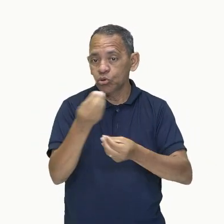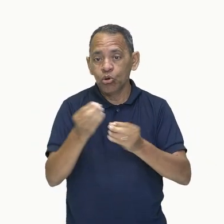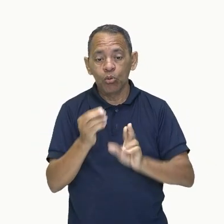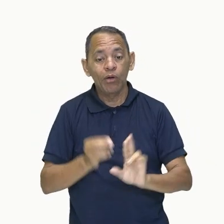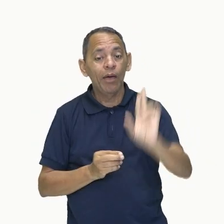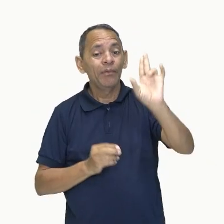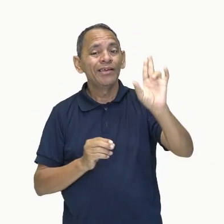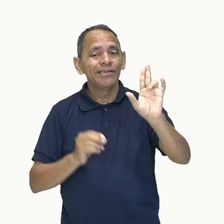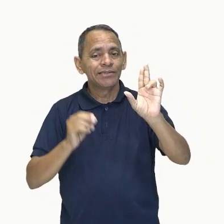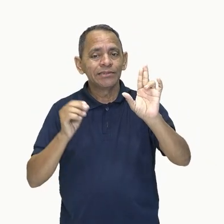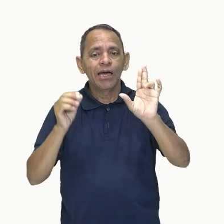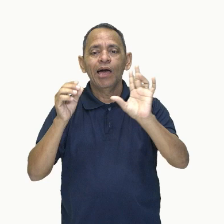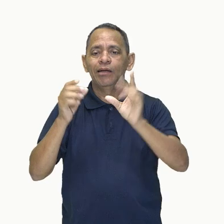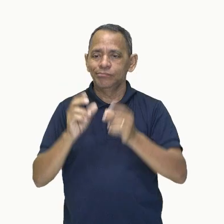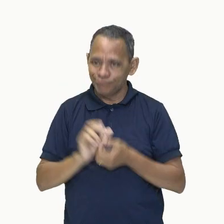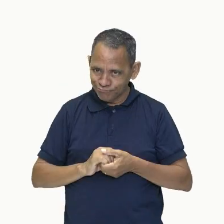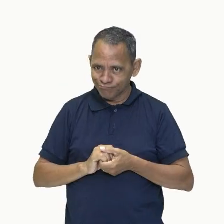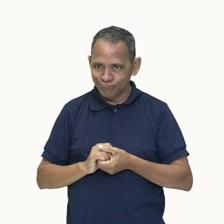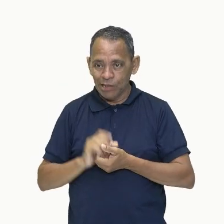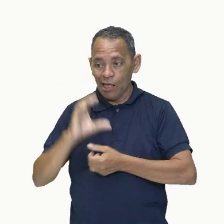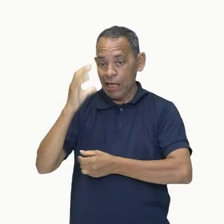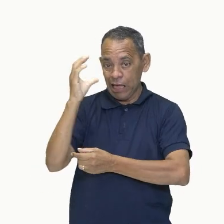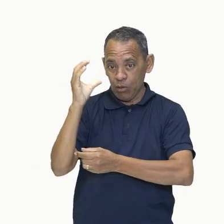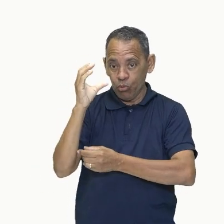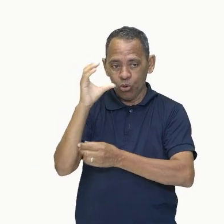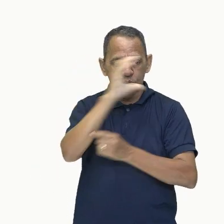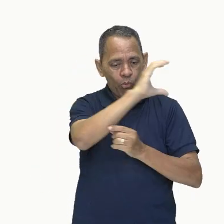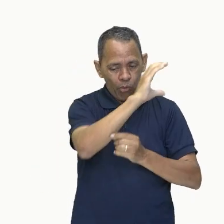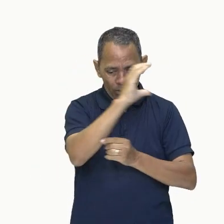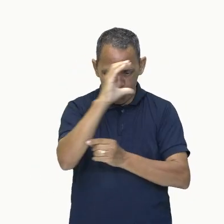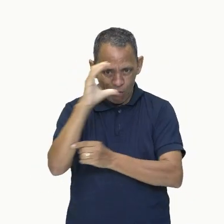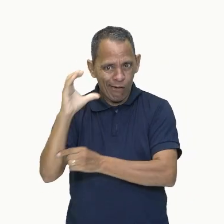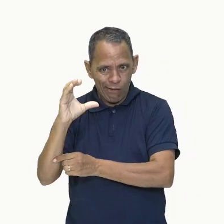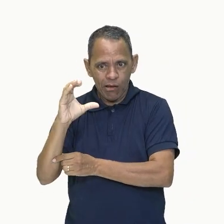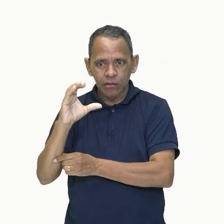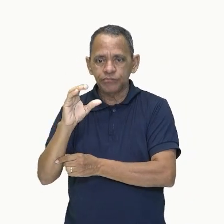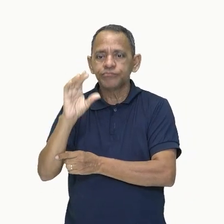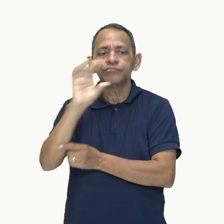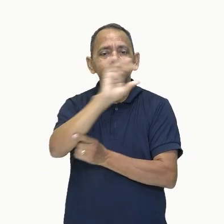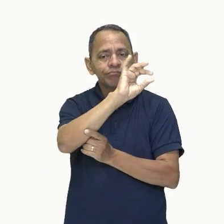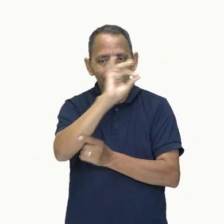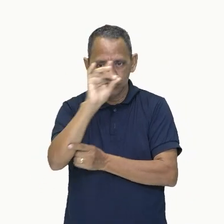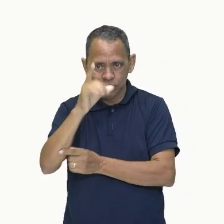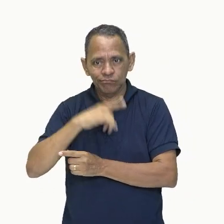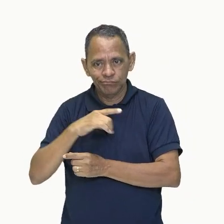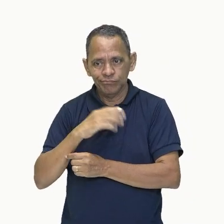Então, cada ponto desse, tá? Cada ponto desse tem um carbono.